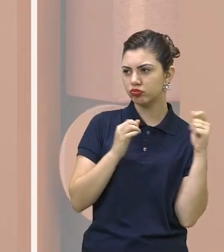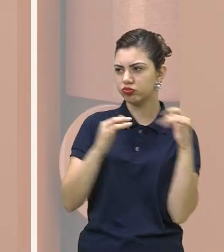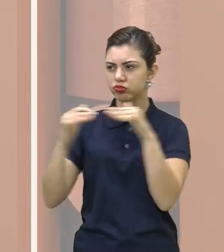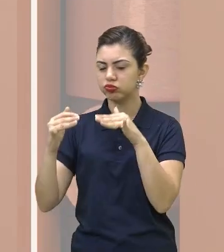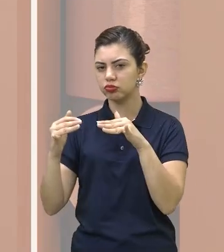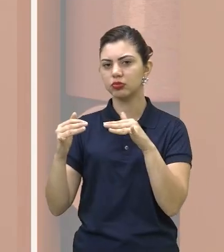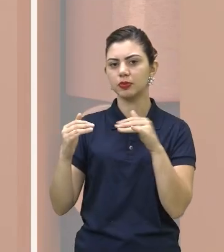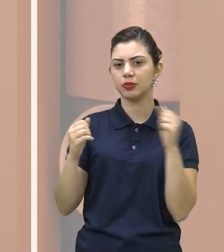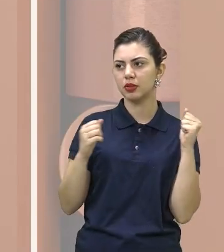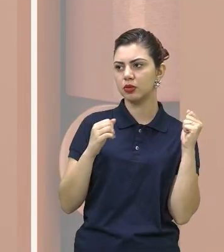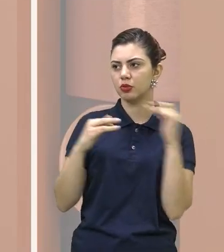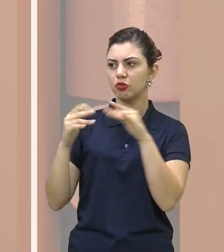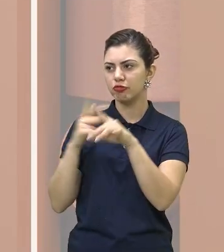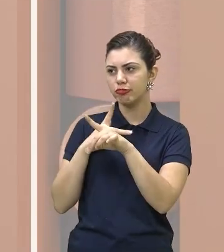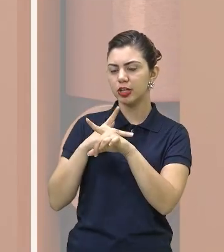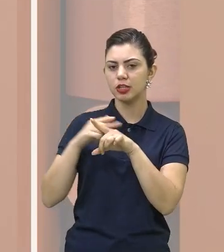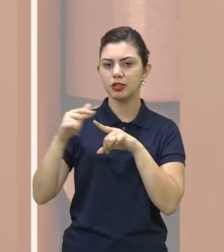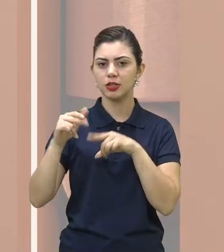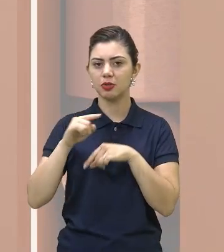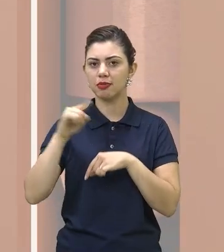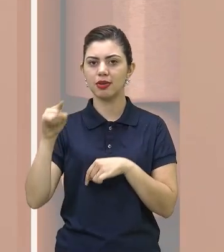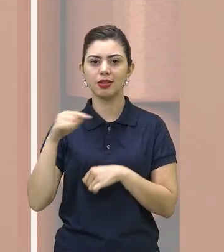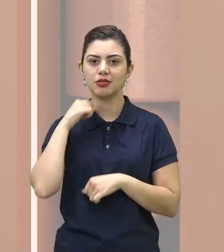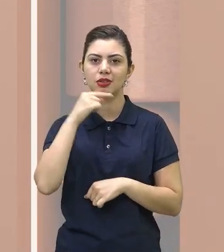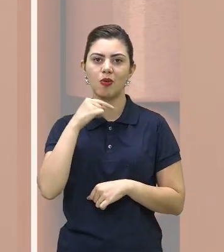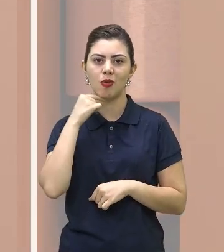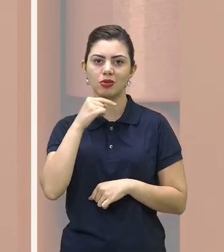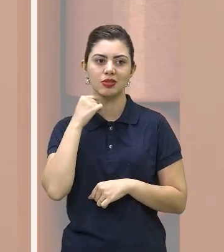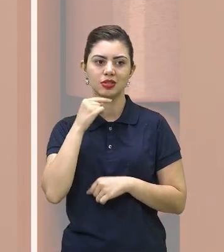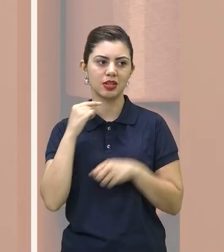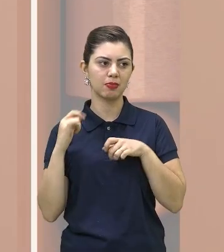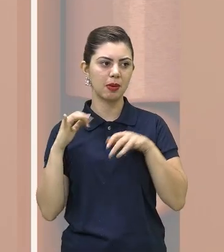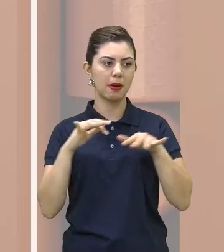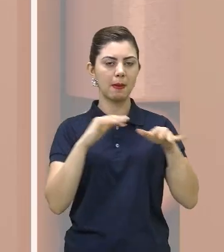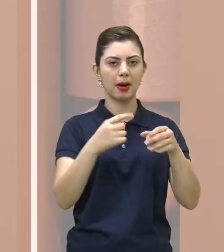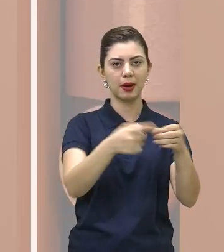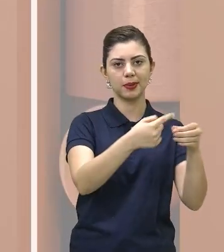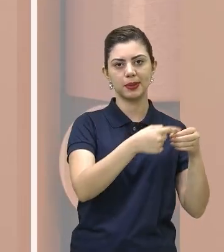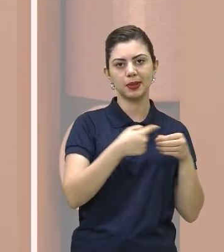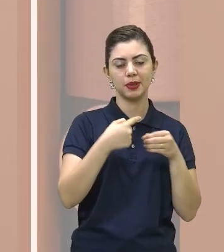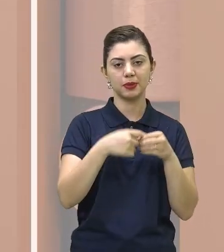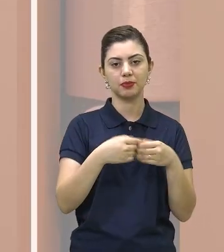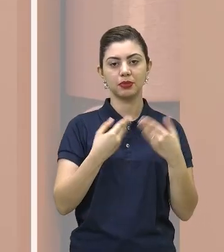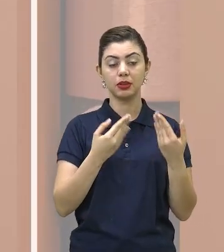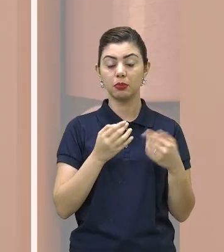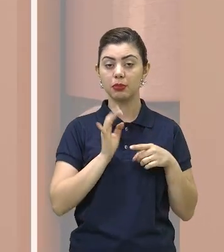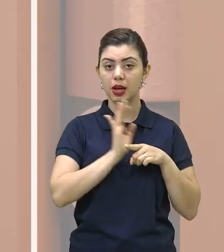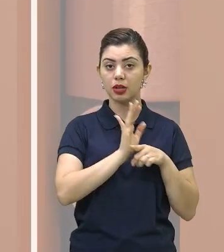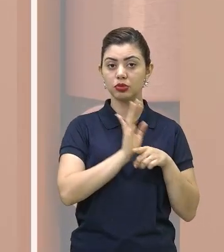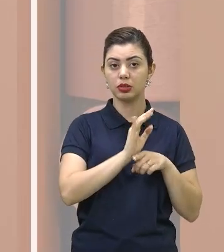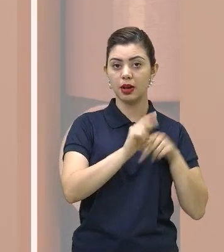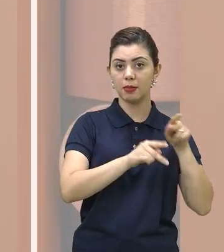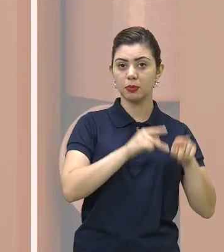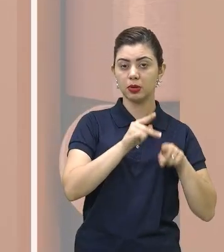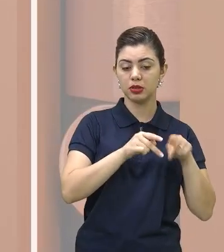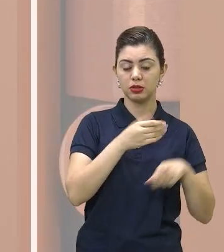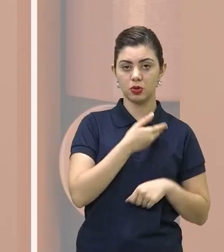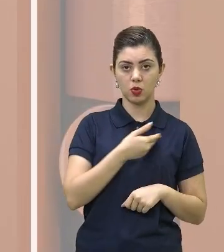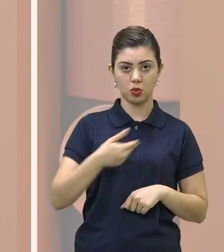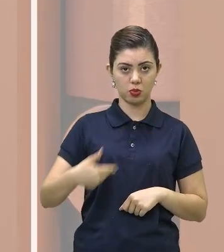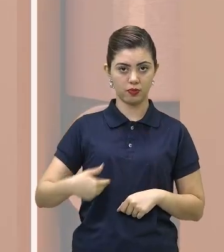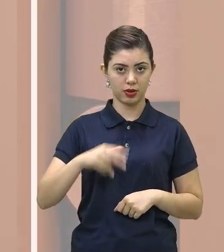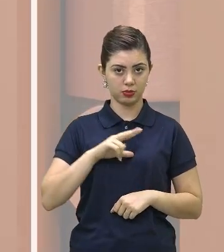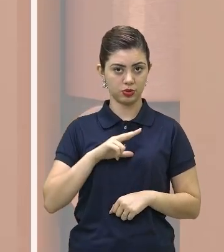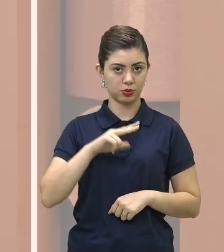surpresa, impedindo-os de avançar pelo interior. Para auxiliar a população local, o governo